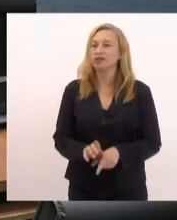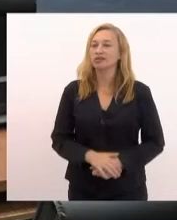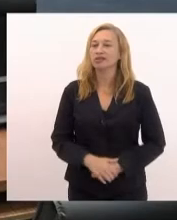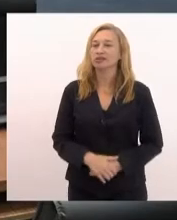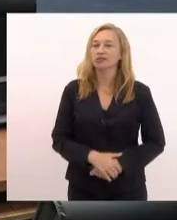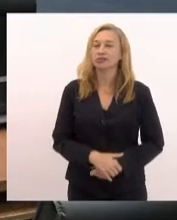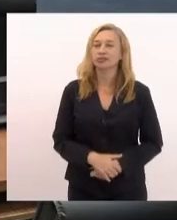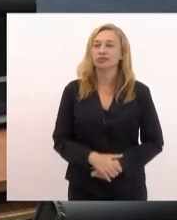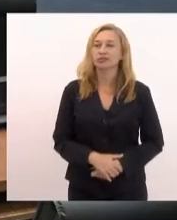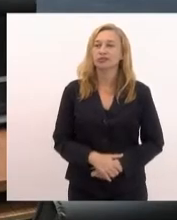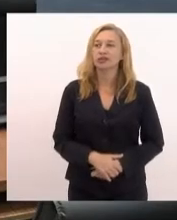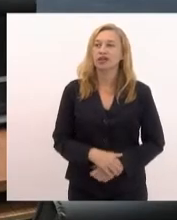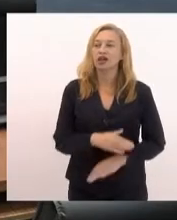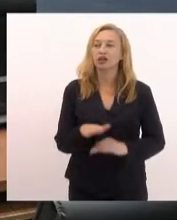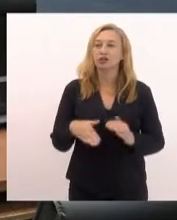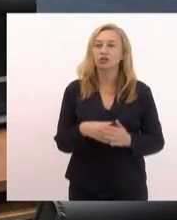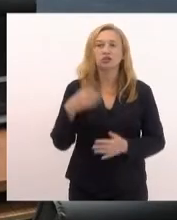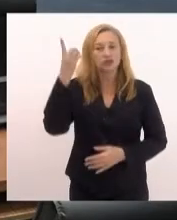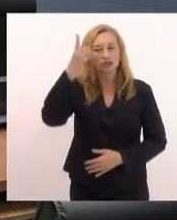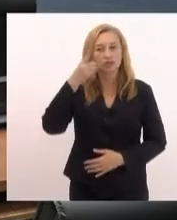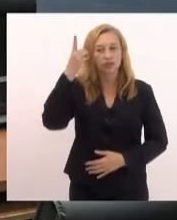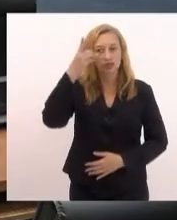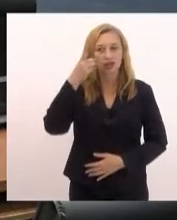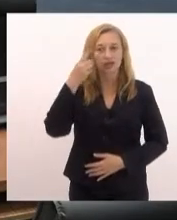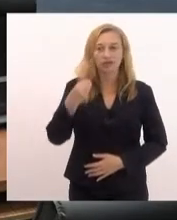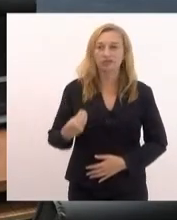Senhores deputados, senhoras deputadas presentes,